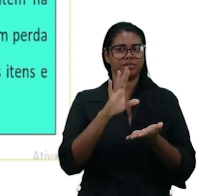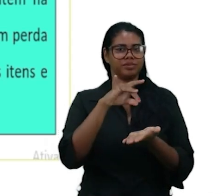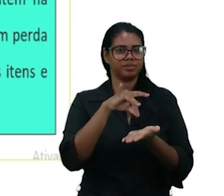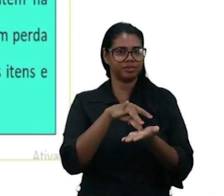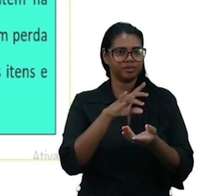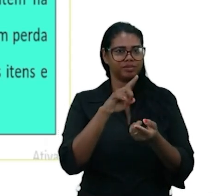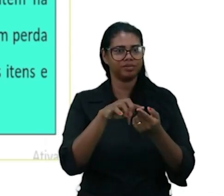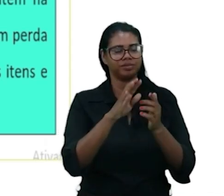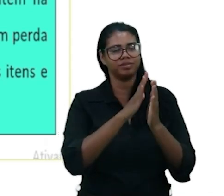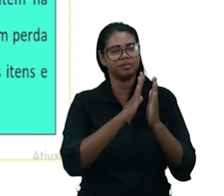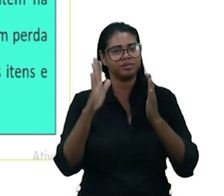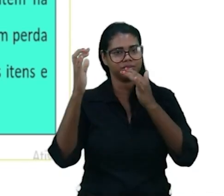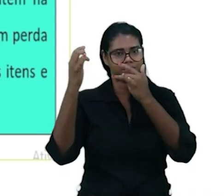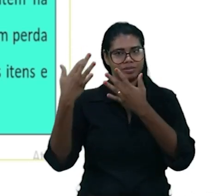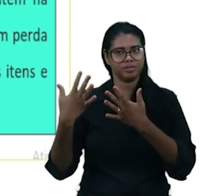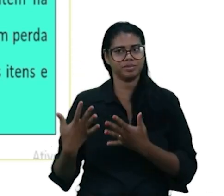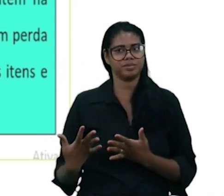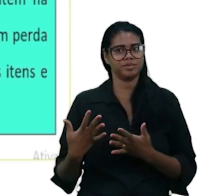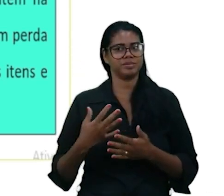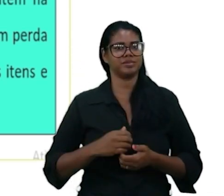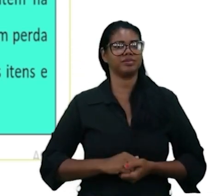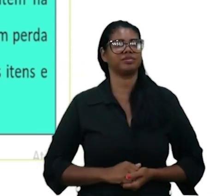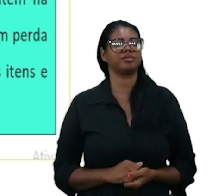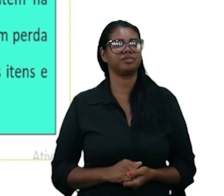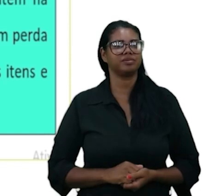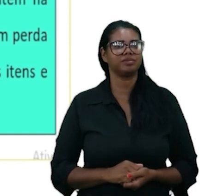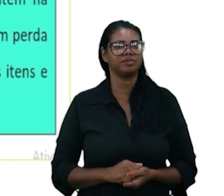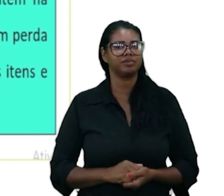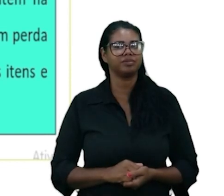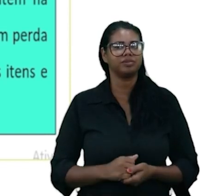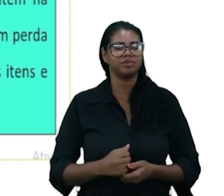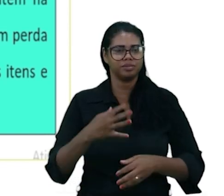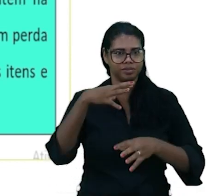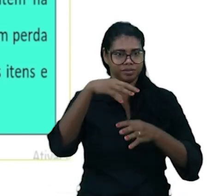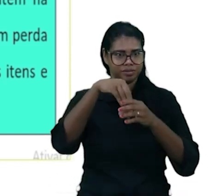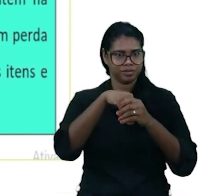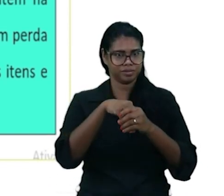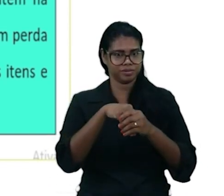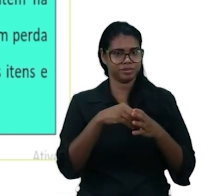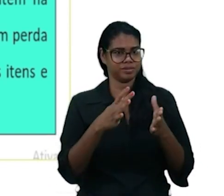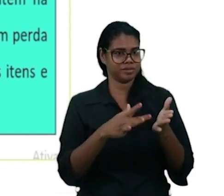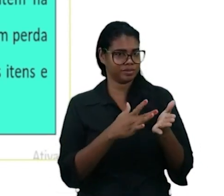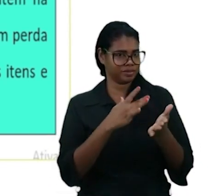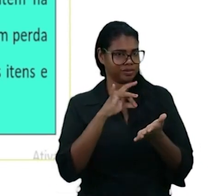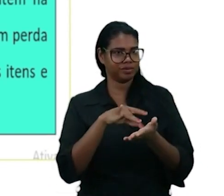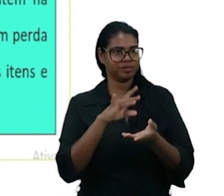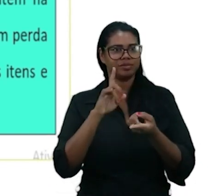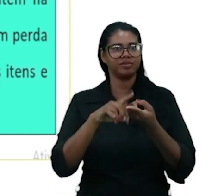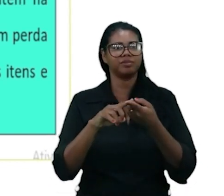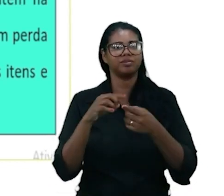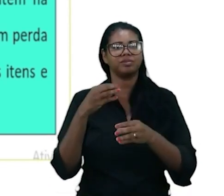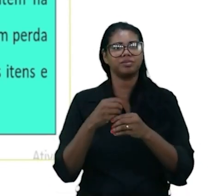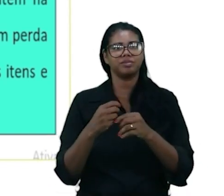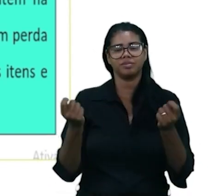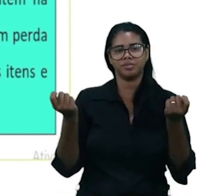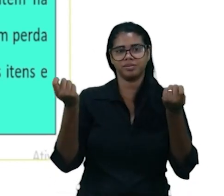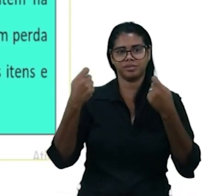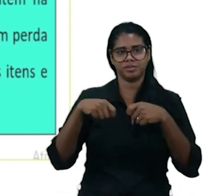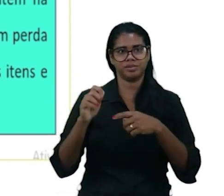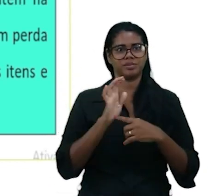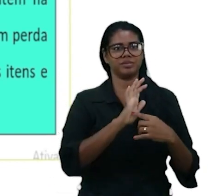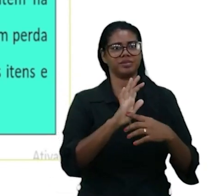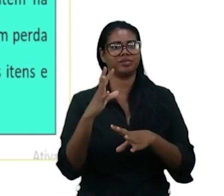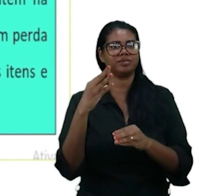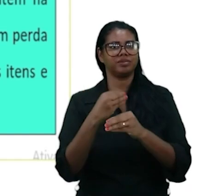acervo, como eu já falei. Esse arranjo, né, dele dentro do acervo, tá certo? Que vai possibilitar a localização do mesmo